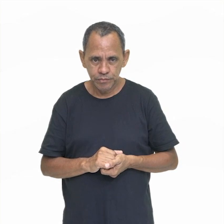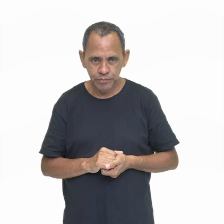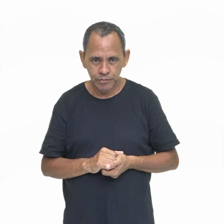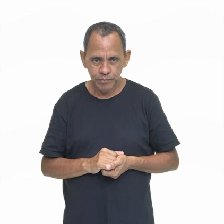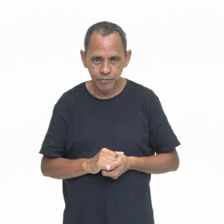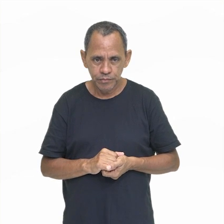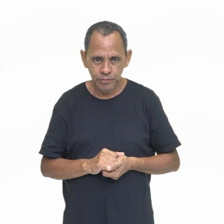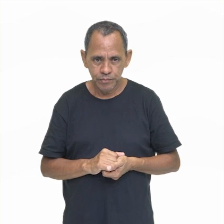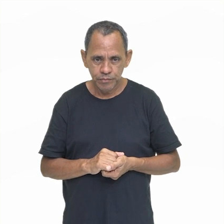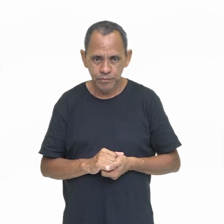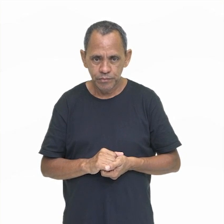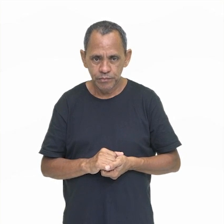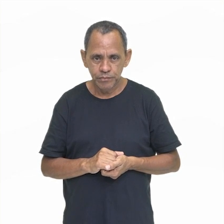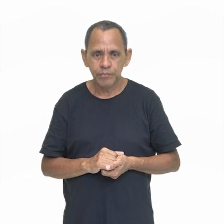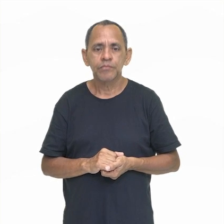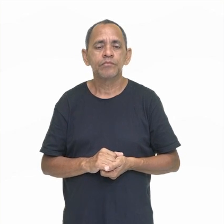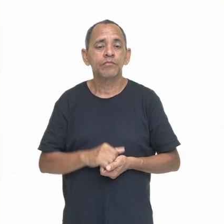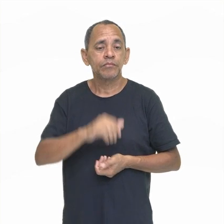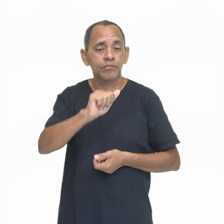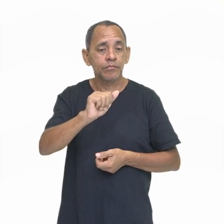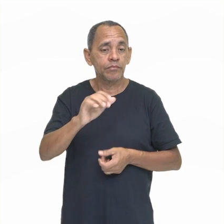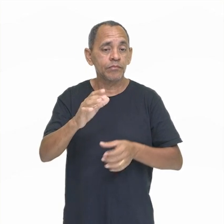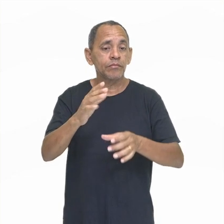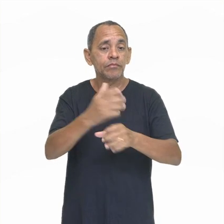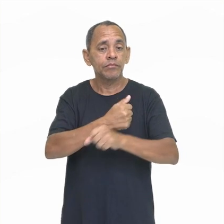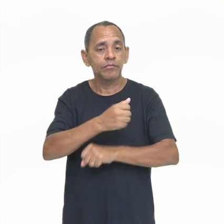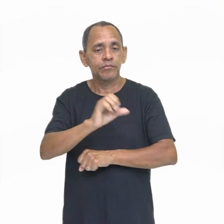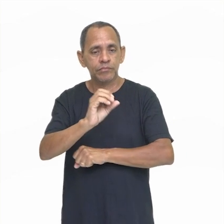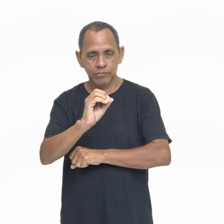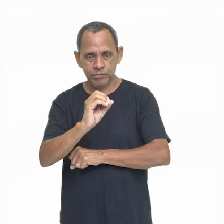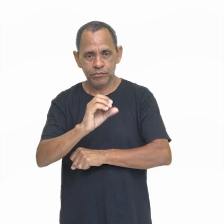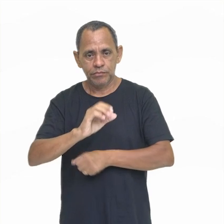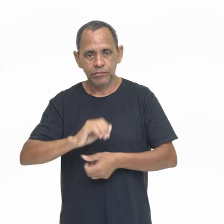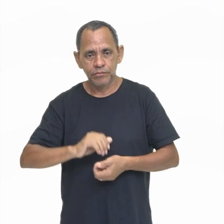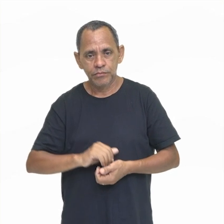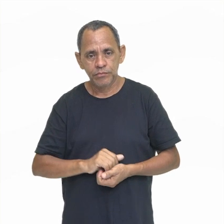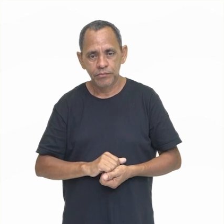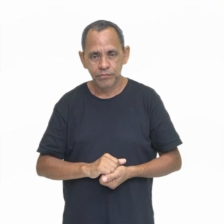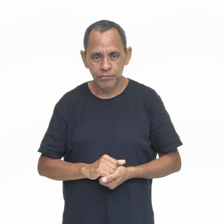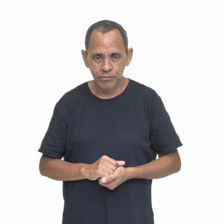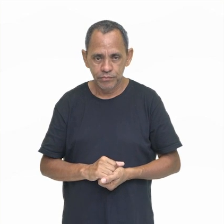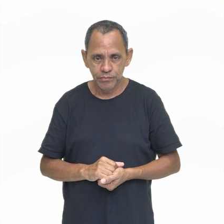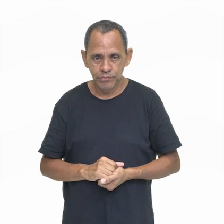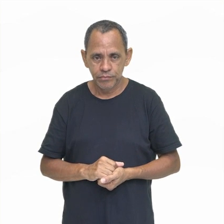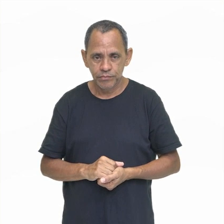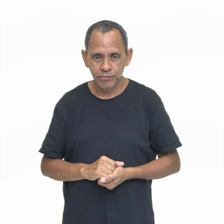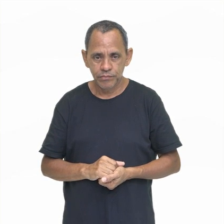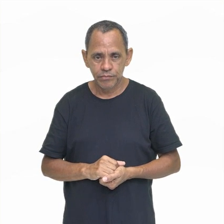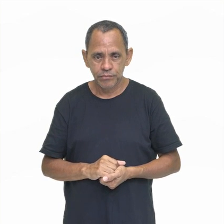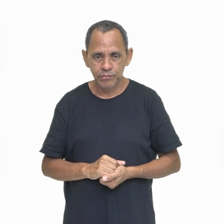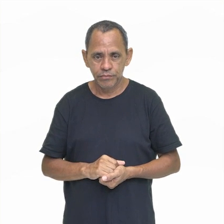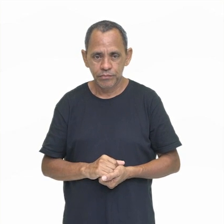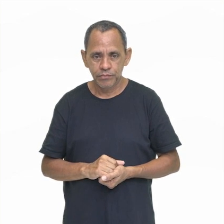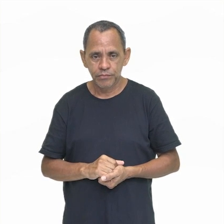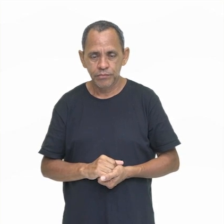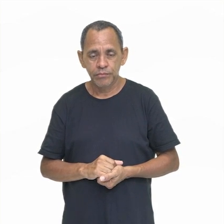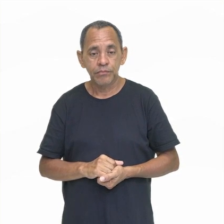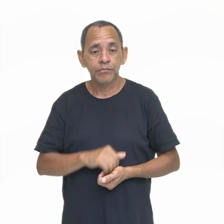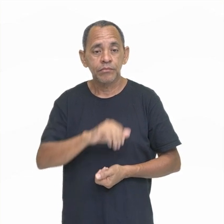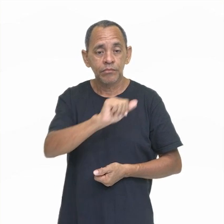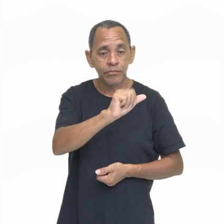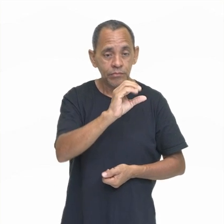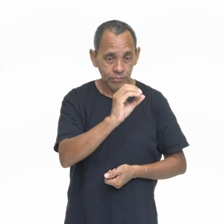do do a ser = a z0 tá então o a seria zero